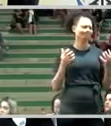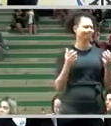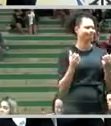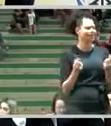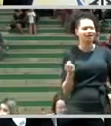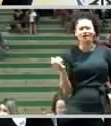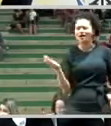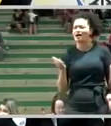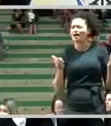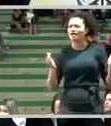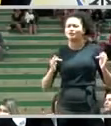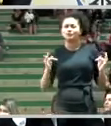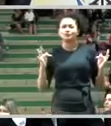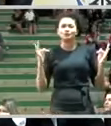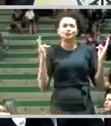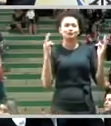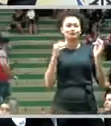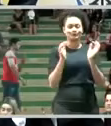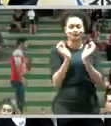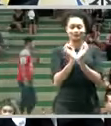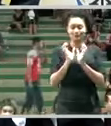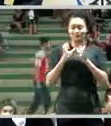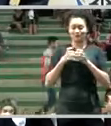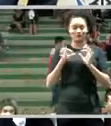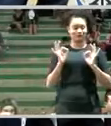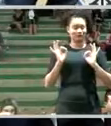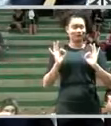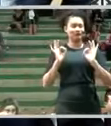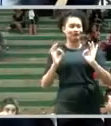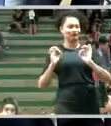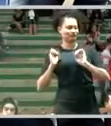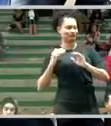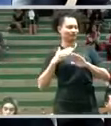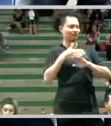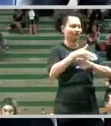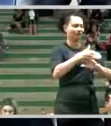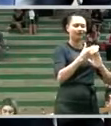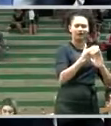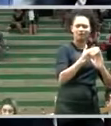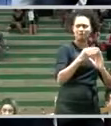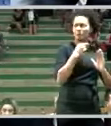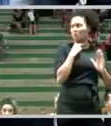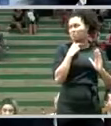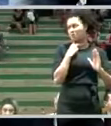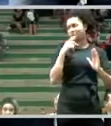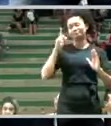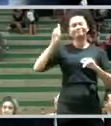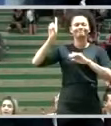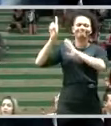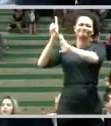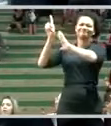Agora vem todo mundo da elite para a casa do Zé Ninguém. Mas não pode, pode sim, foi Deus que fez.